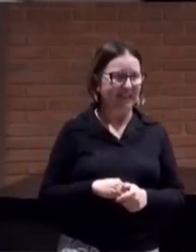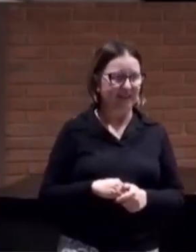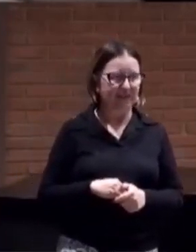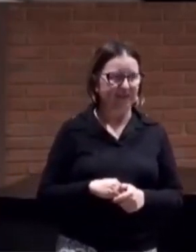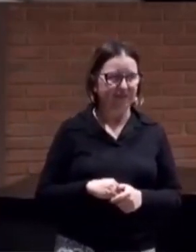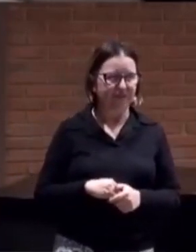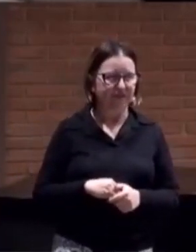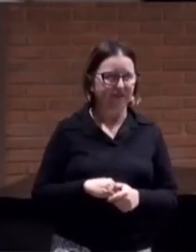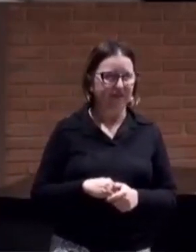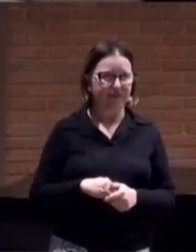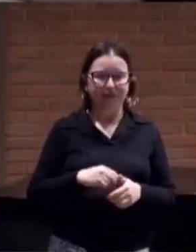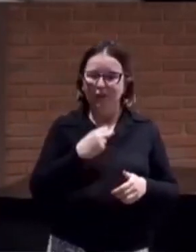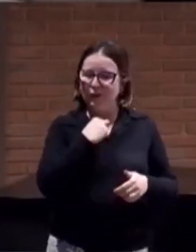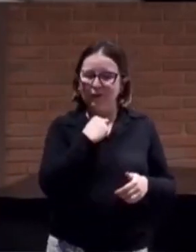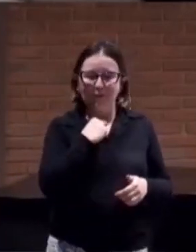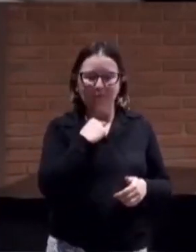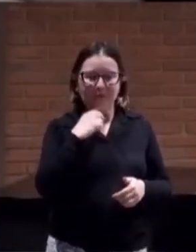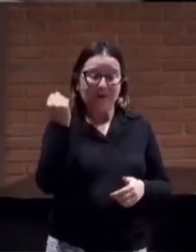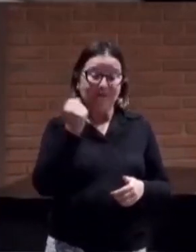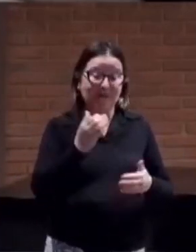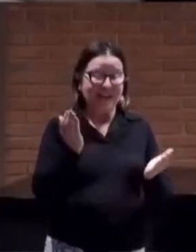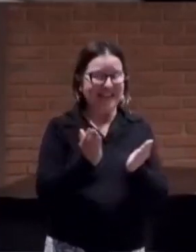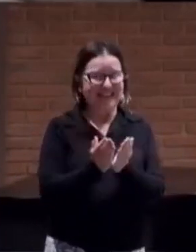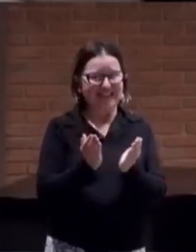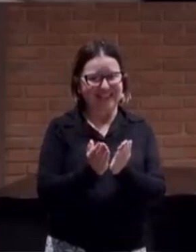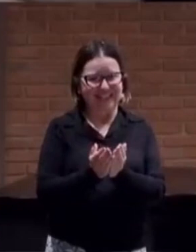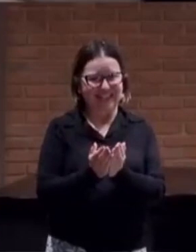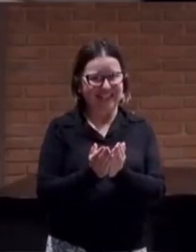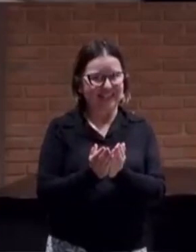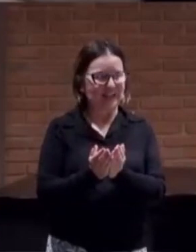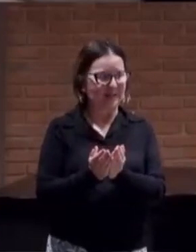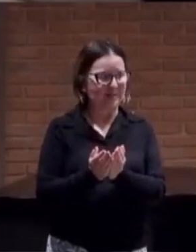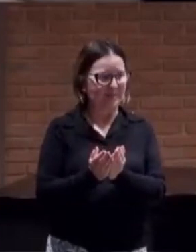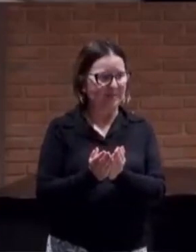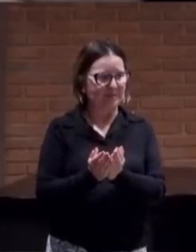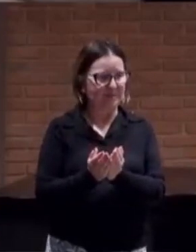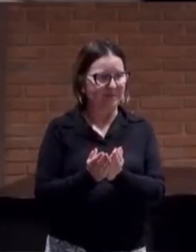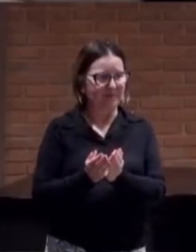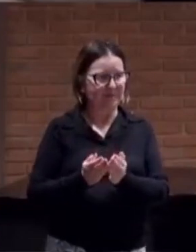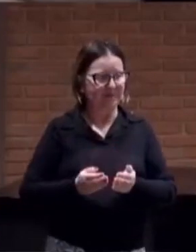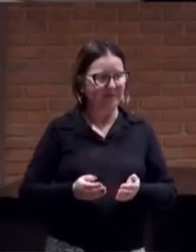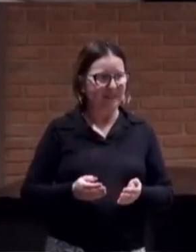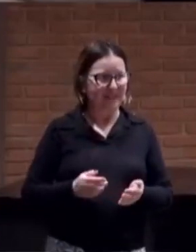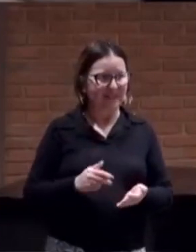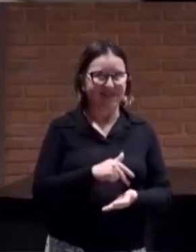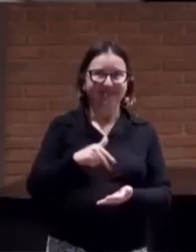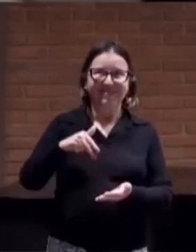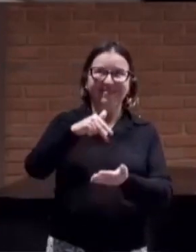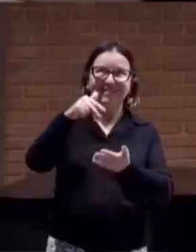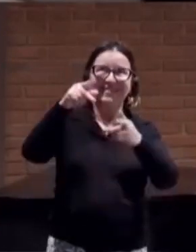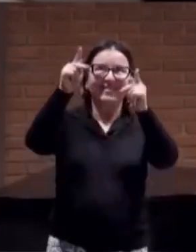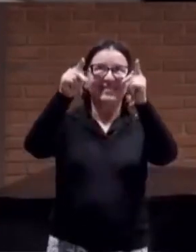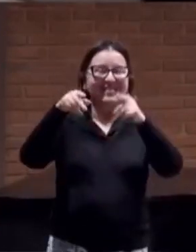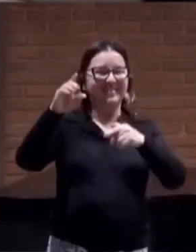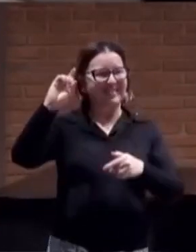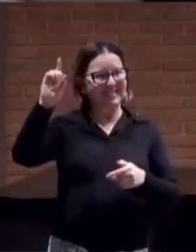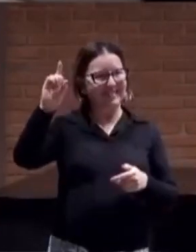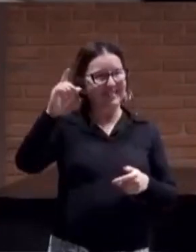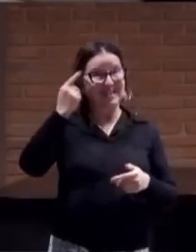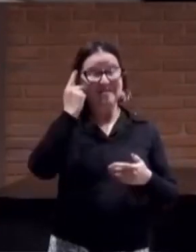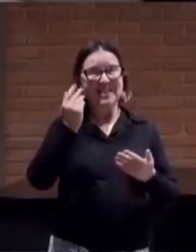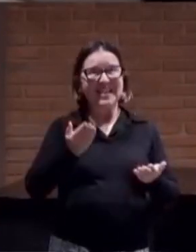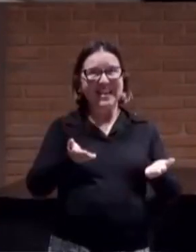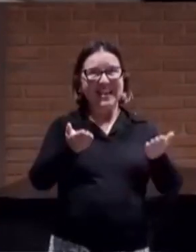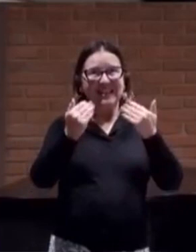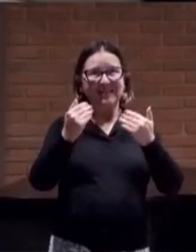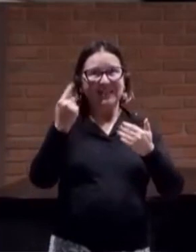Não se pode matar um crente. Ele sobe à presença de Deus para receber